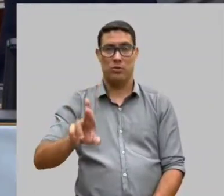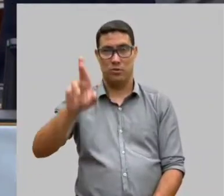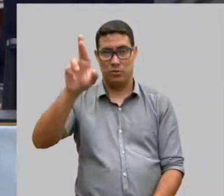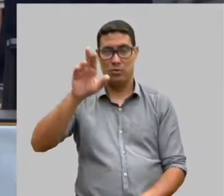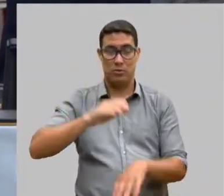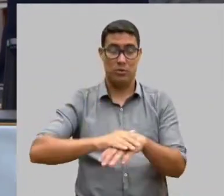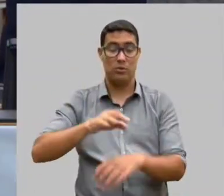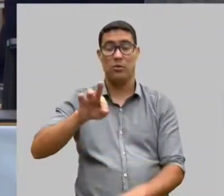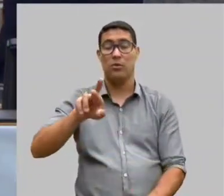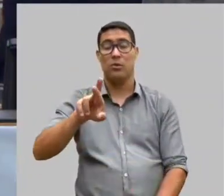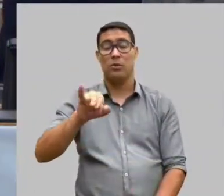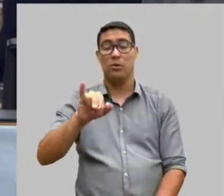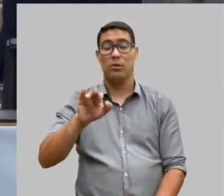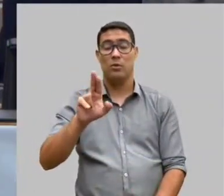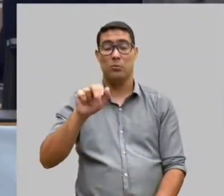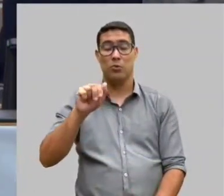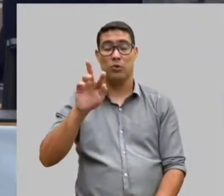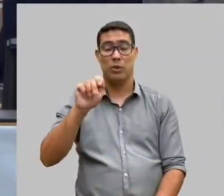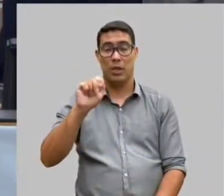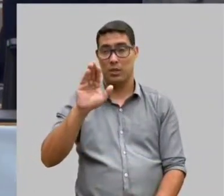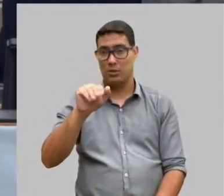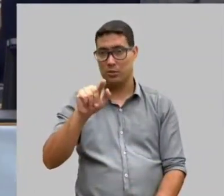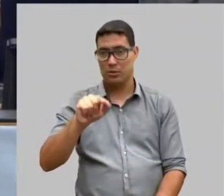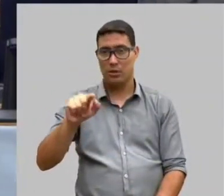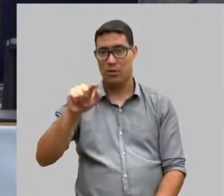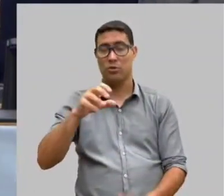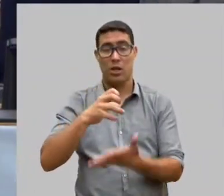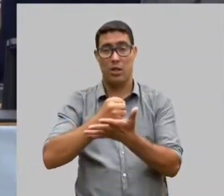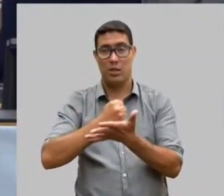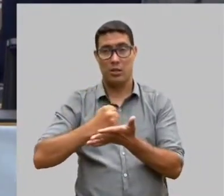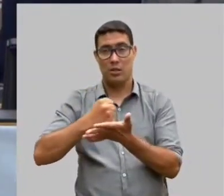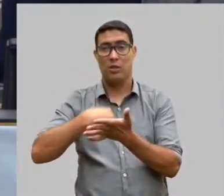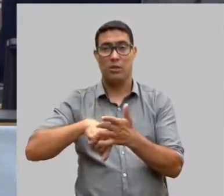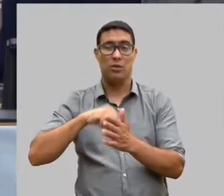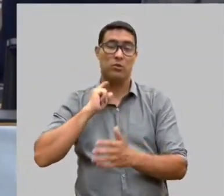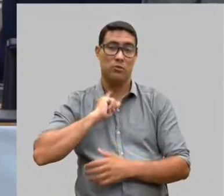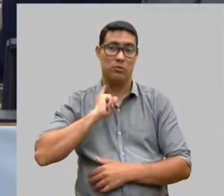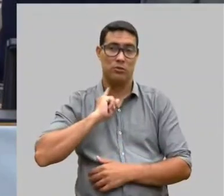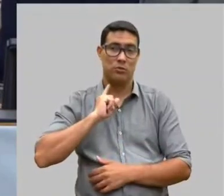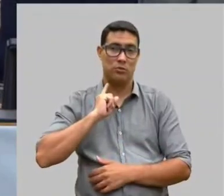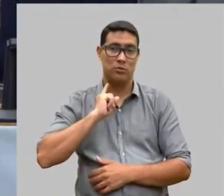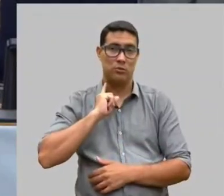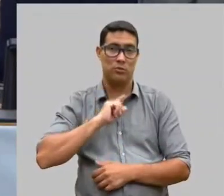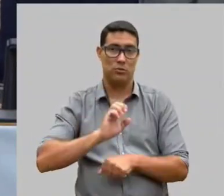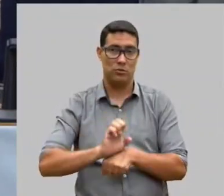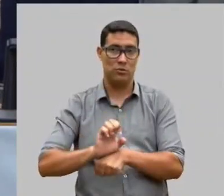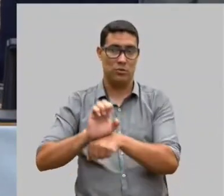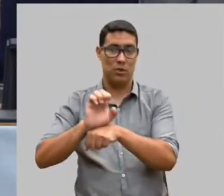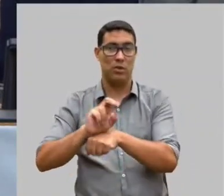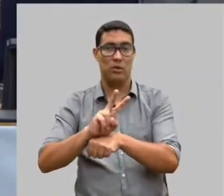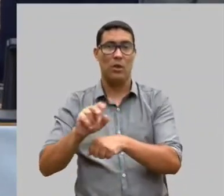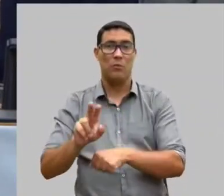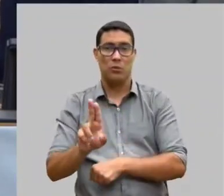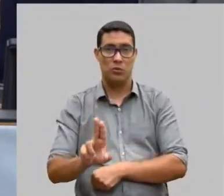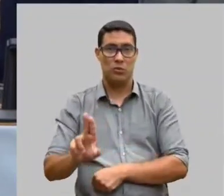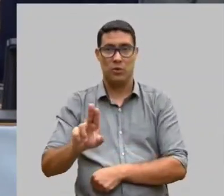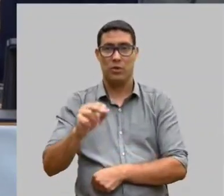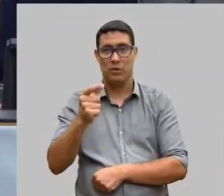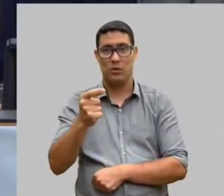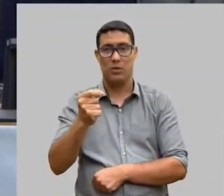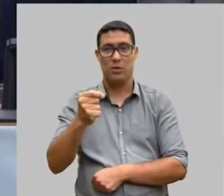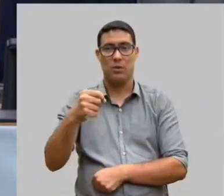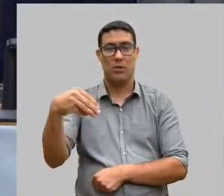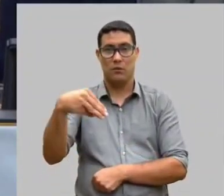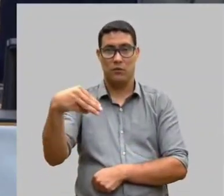tributação fiscalização arrecadação do estado que vai poder usar 20 minutos de